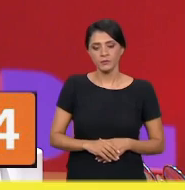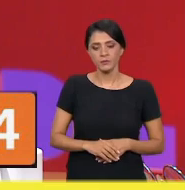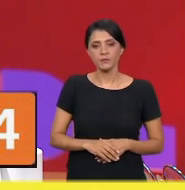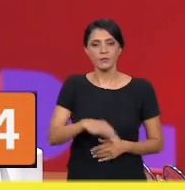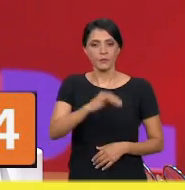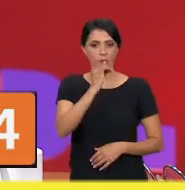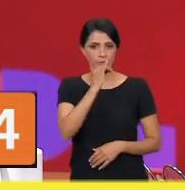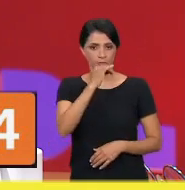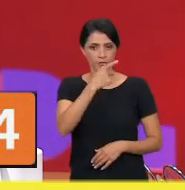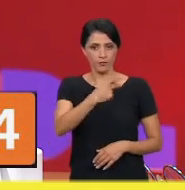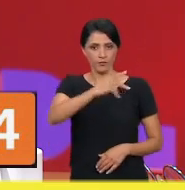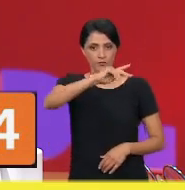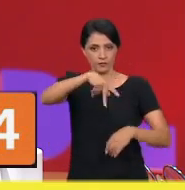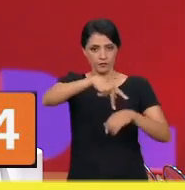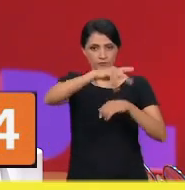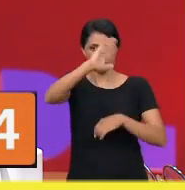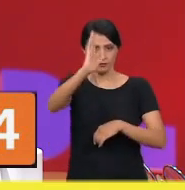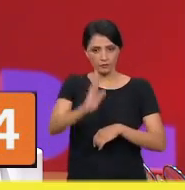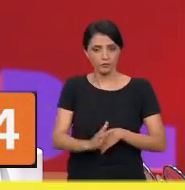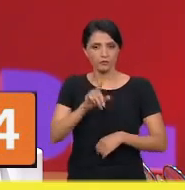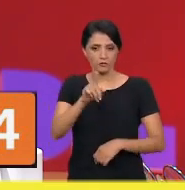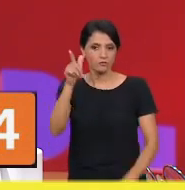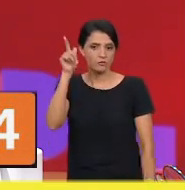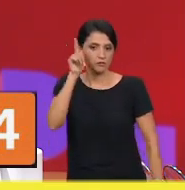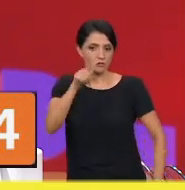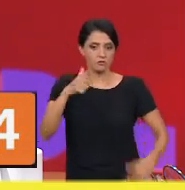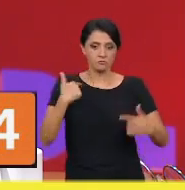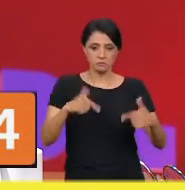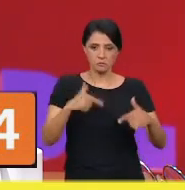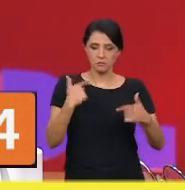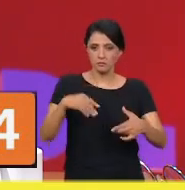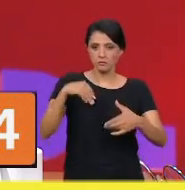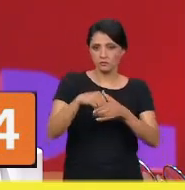por exemplo, no Brasil, para você conseguir trabalhar dentro